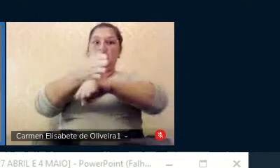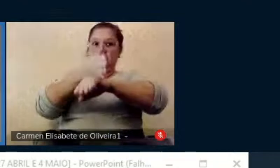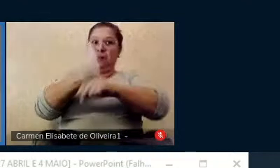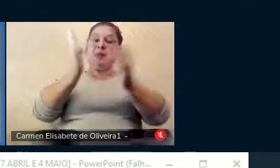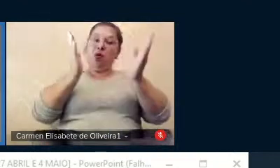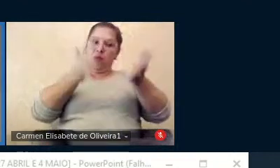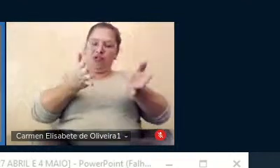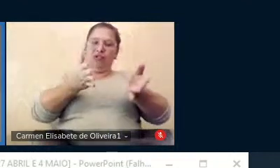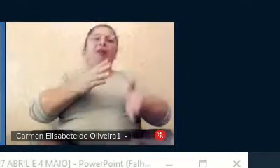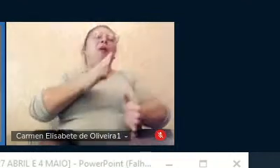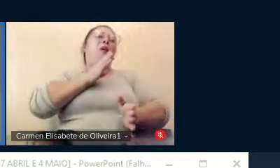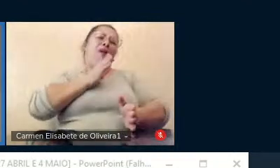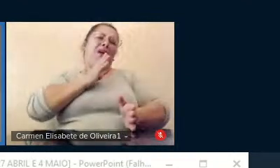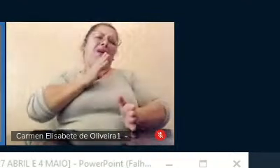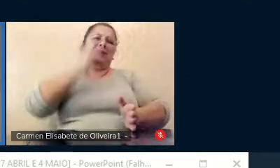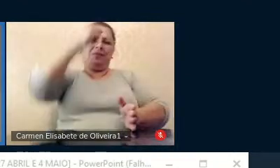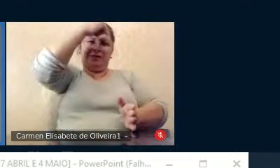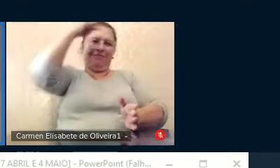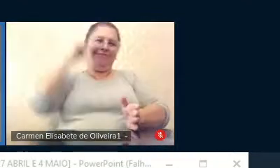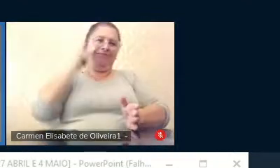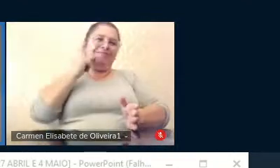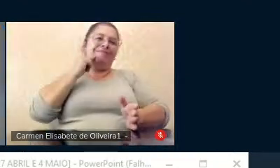me conhecem,